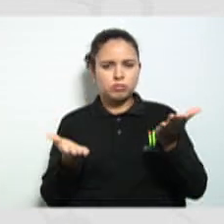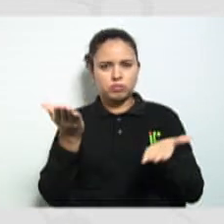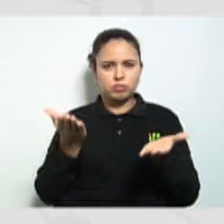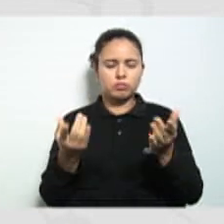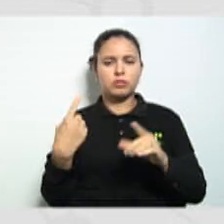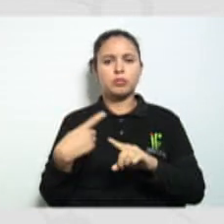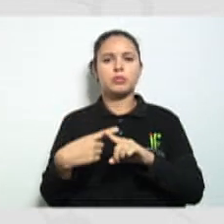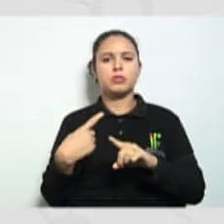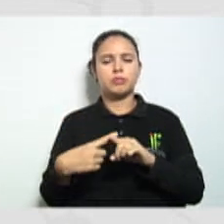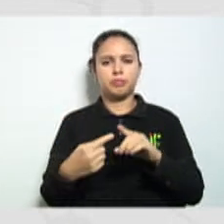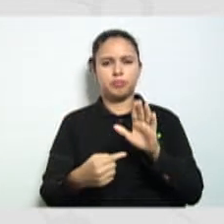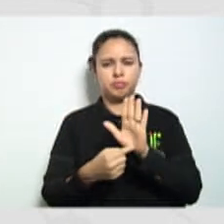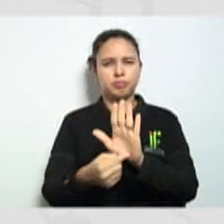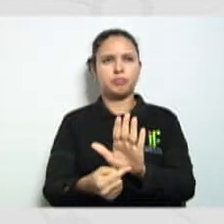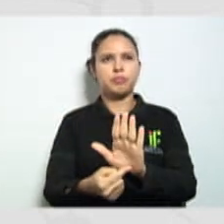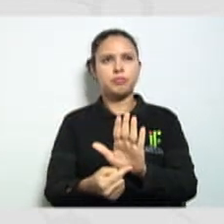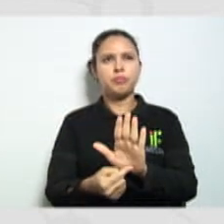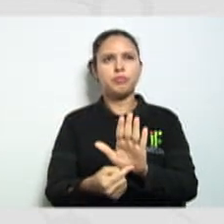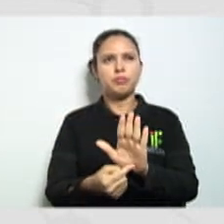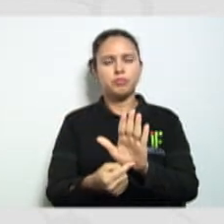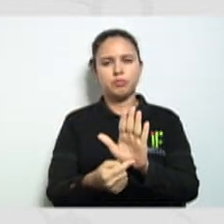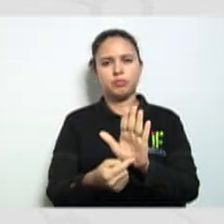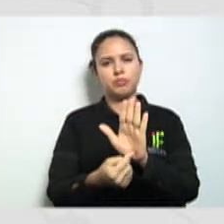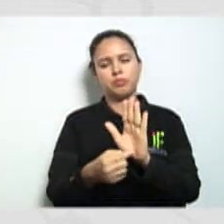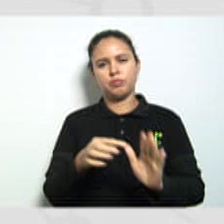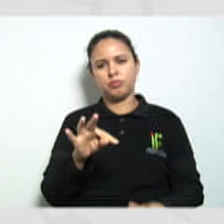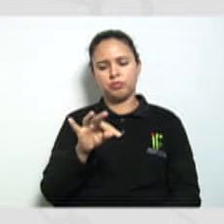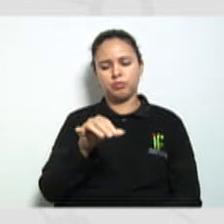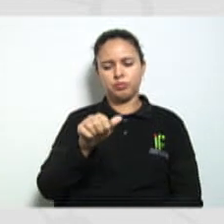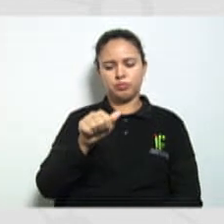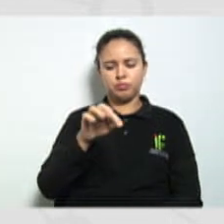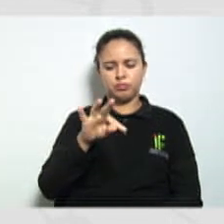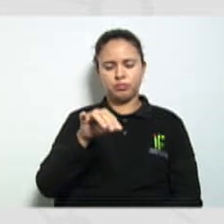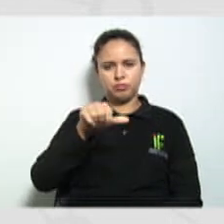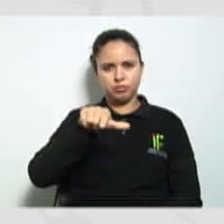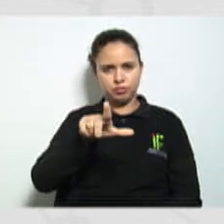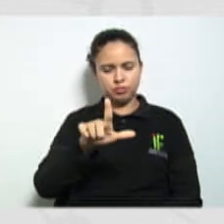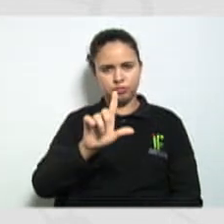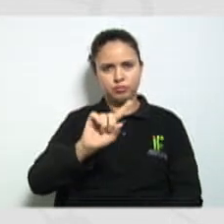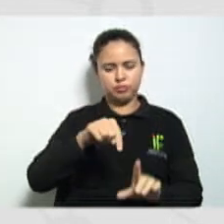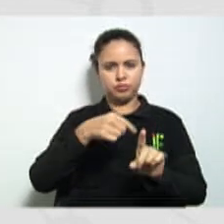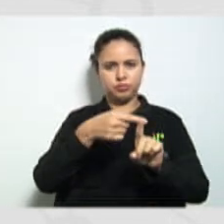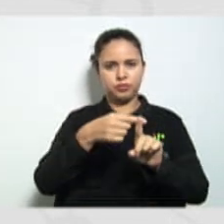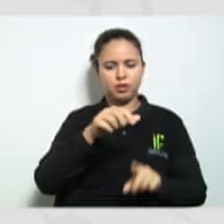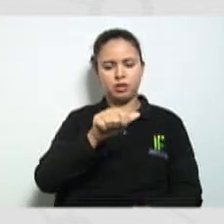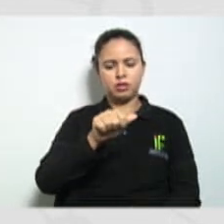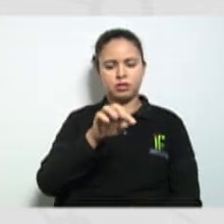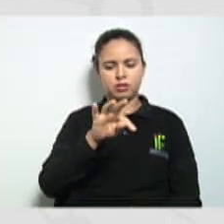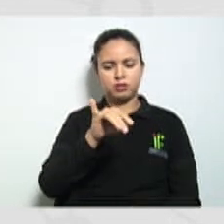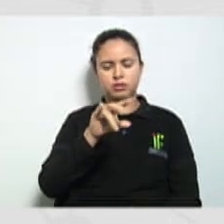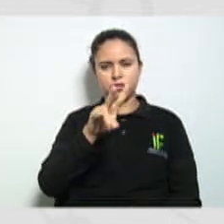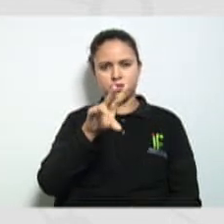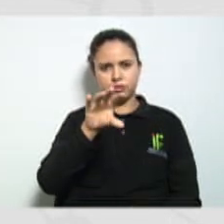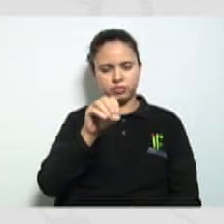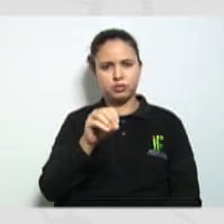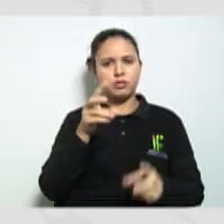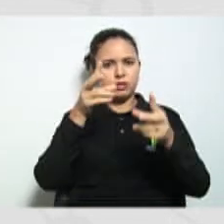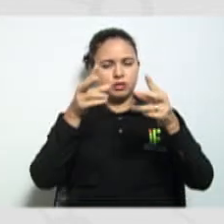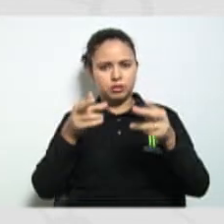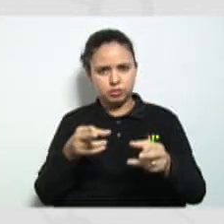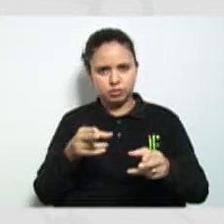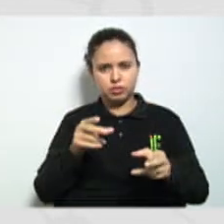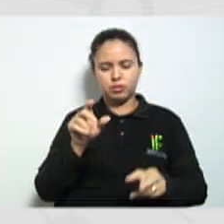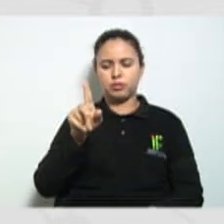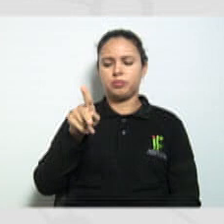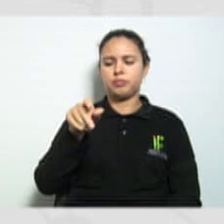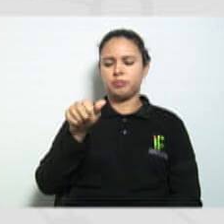total do ativo tem que ser igual ao total do passivo. Então, as